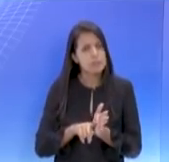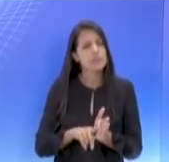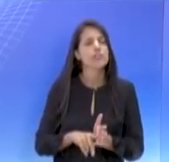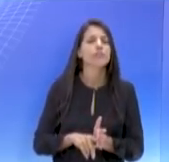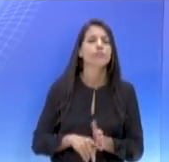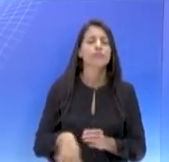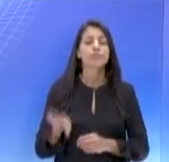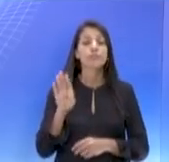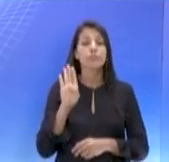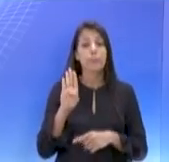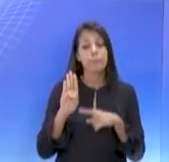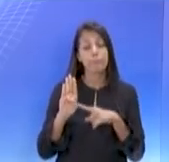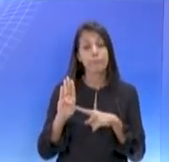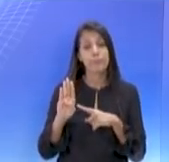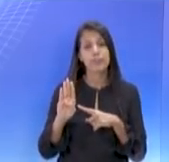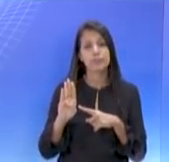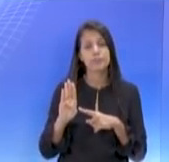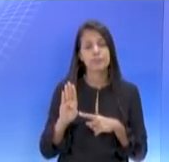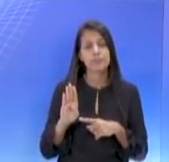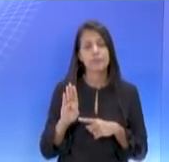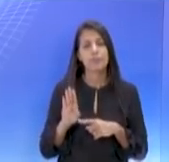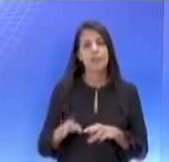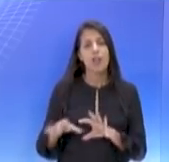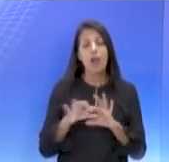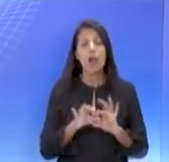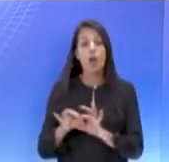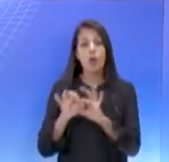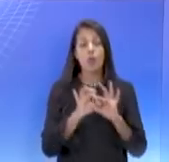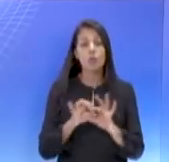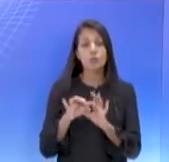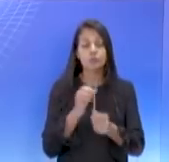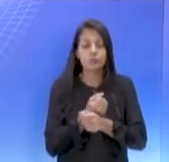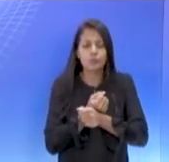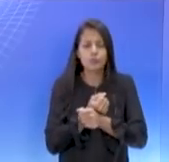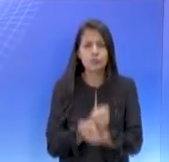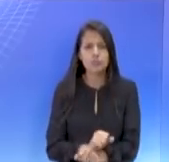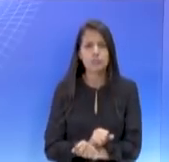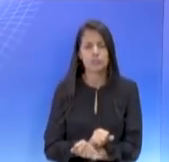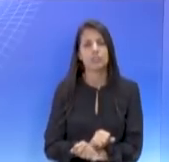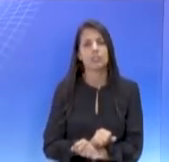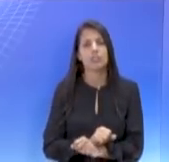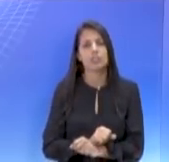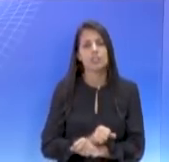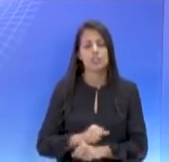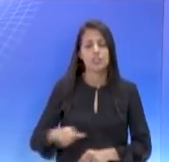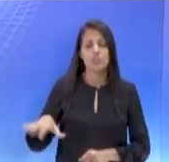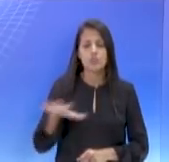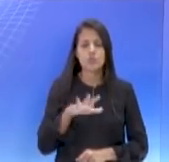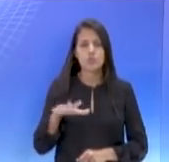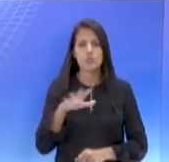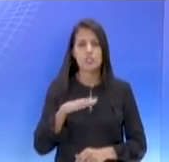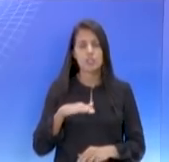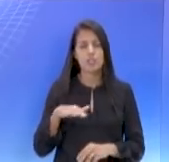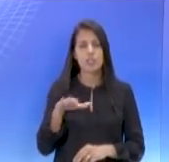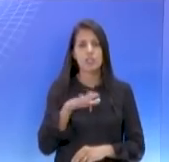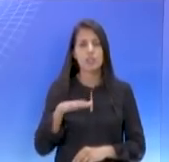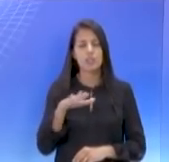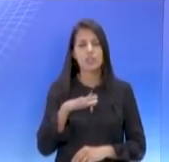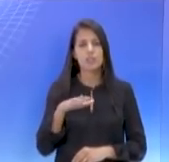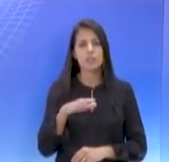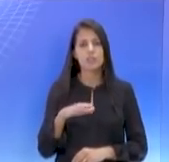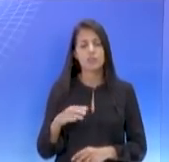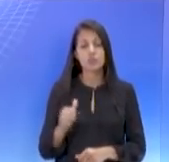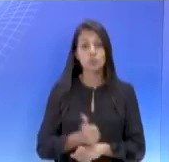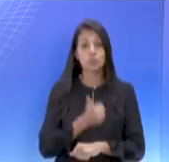tem certeza, a gente tem que analisar as outras 4. Letra B. Integração dos escravos aos valores